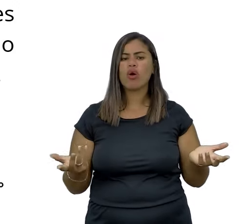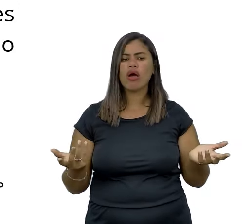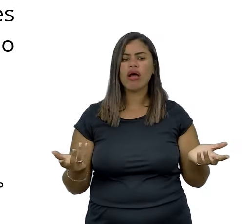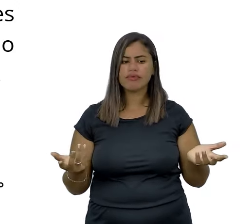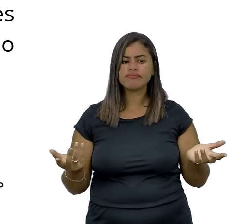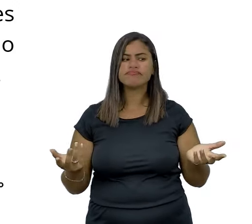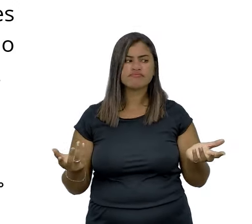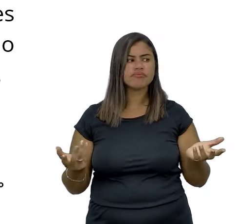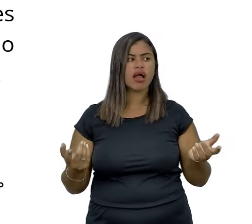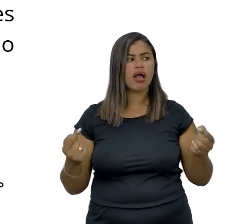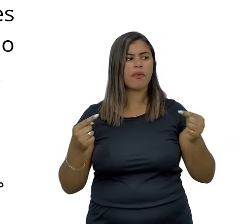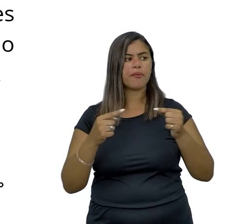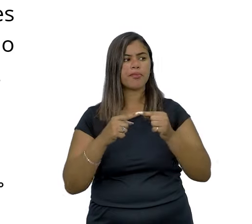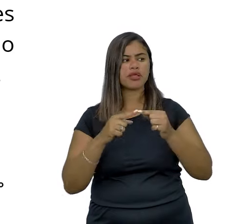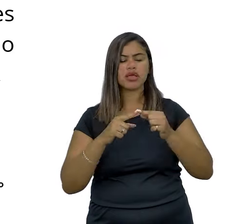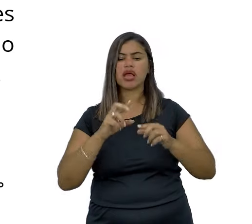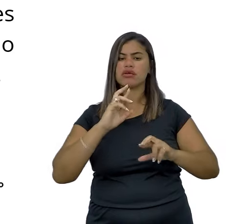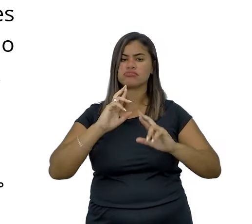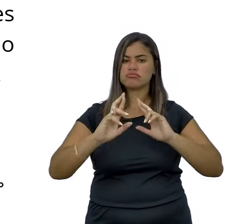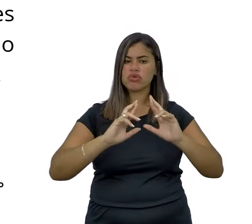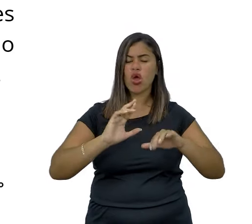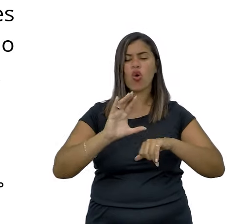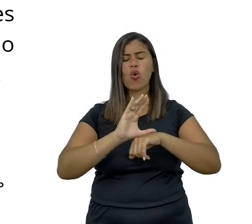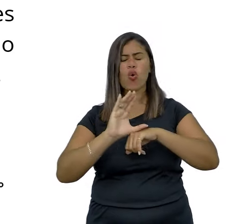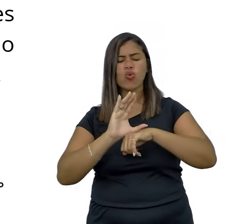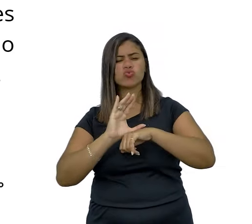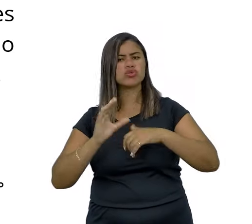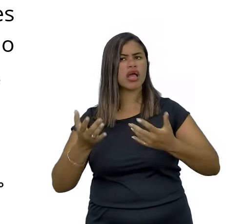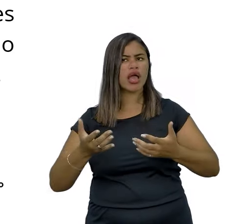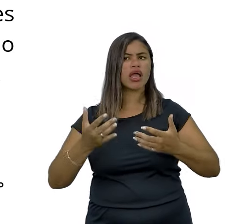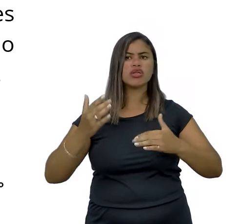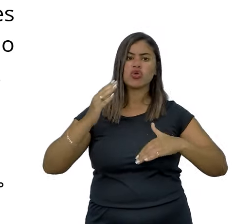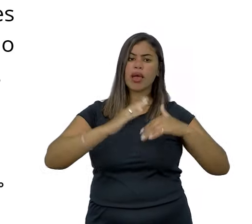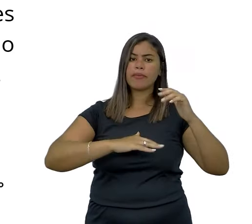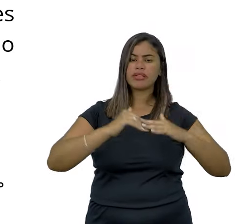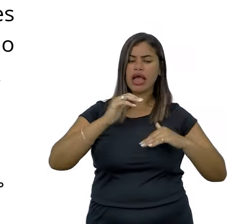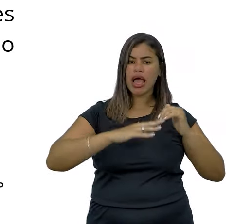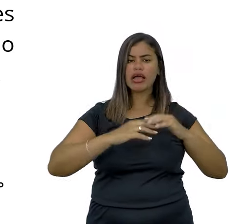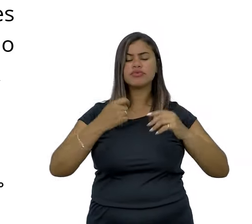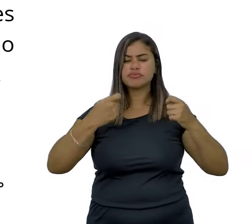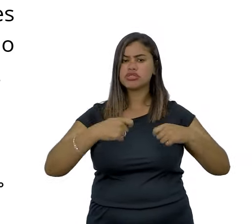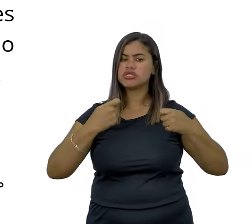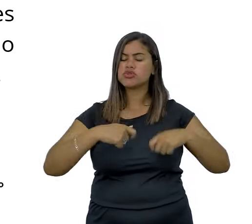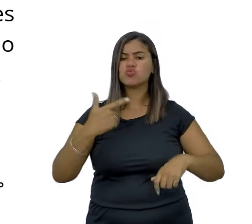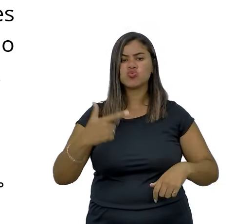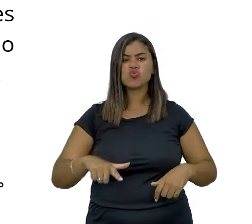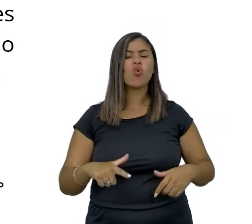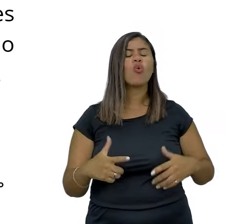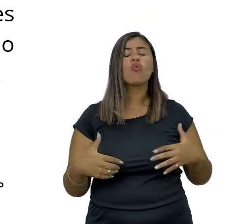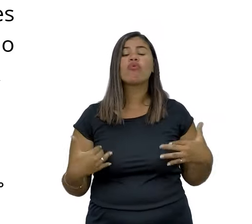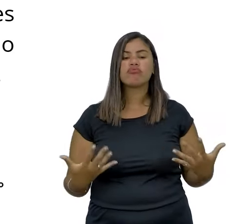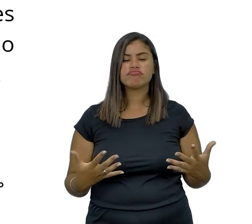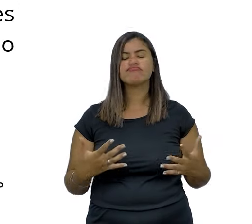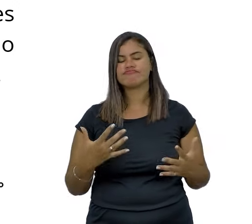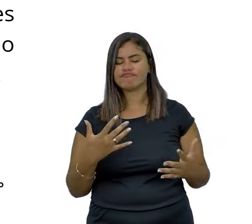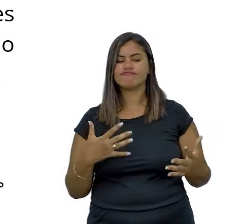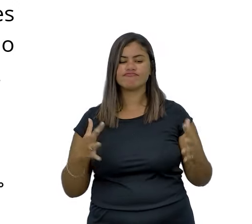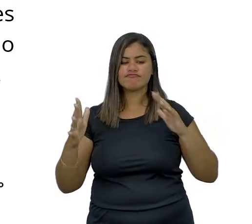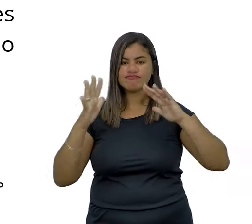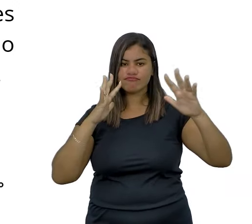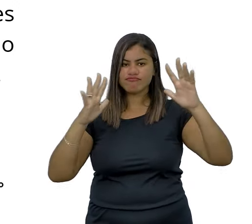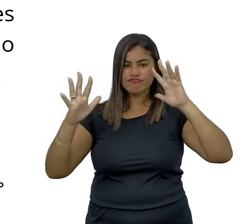possibilitar a sistematização de conceitos, de habilidades que merecem ser revisitadas, né? E lá